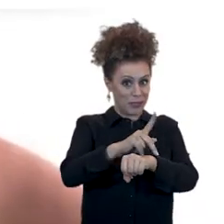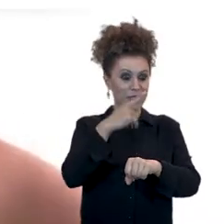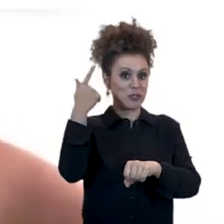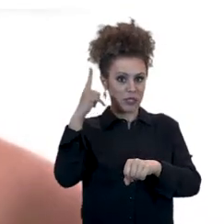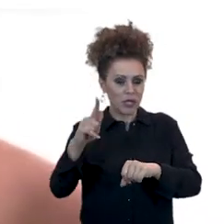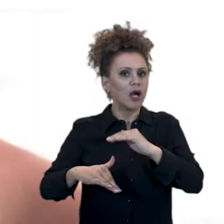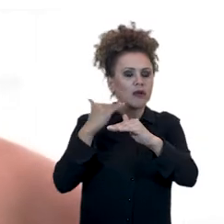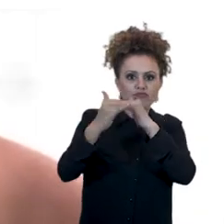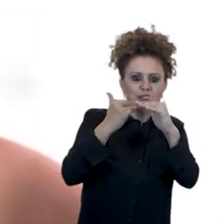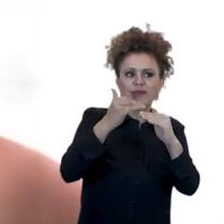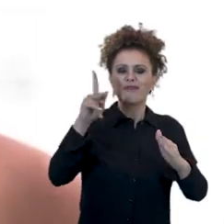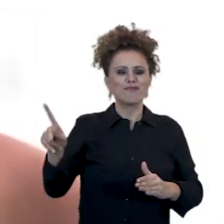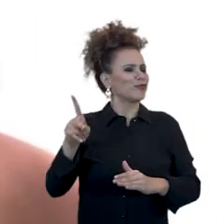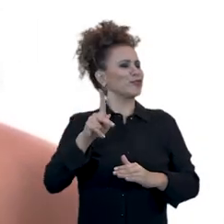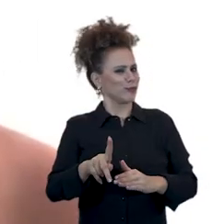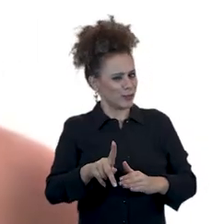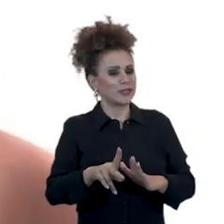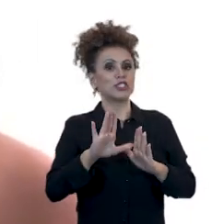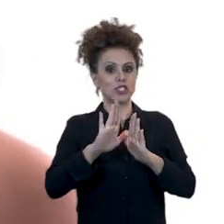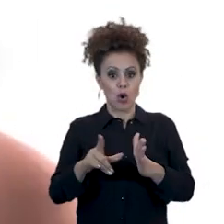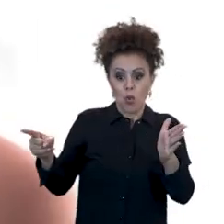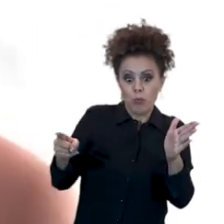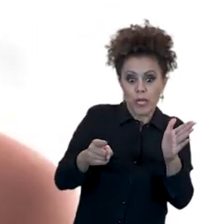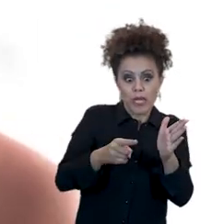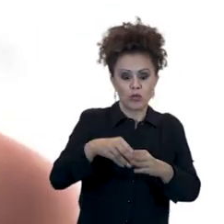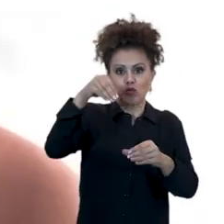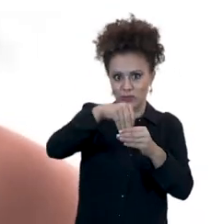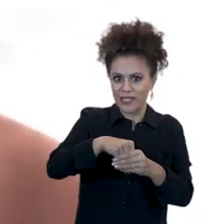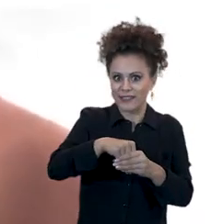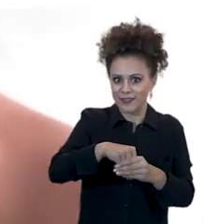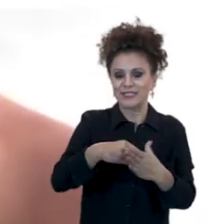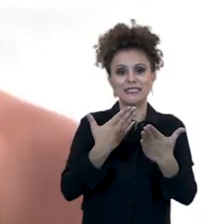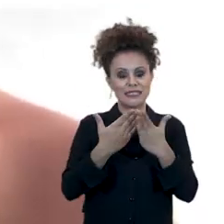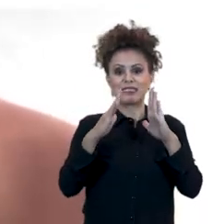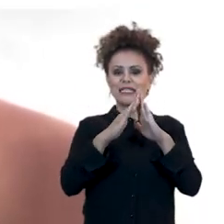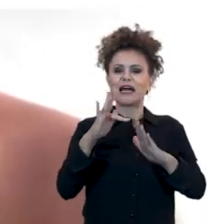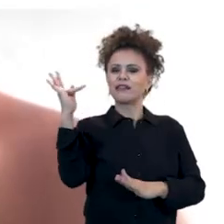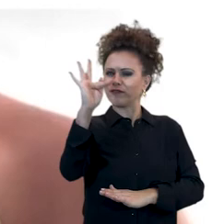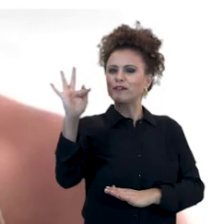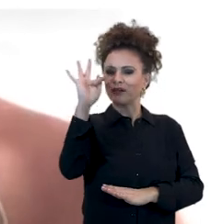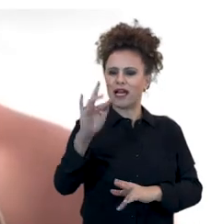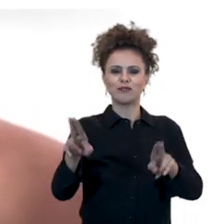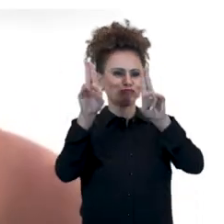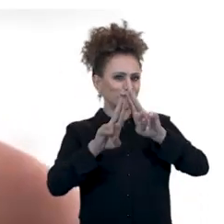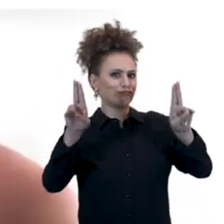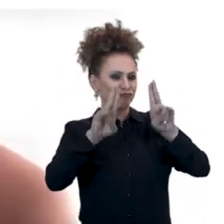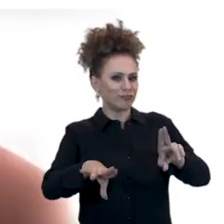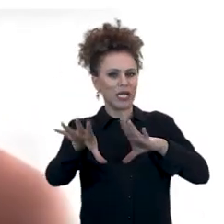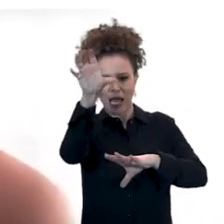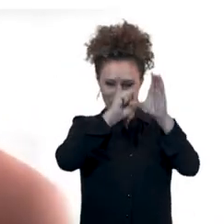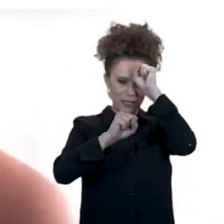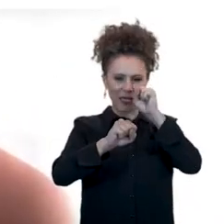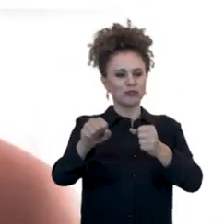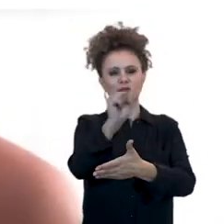nesse desenvolvimento como professora. Então, fiquei um período bastante grande dentro de escolas, observando e também ajudando no dia a dia,